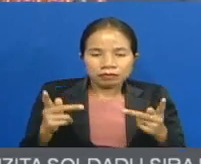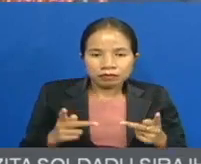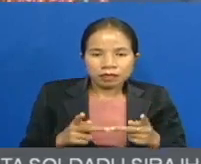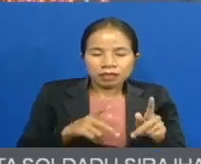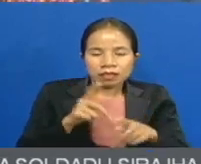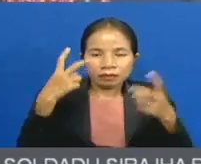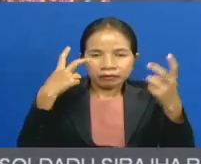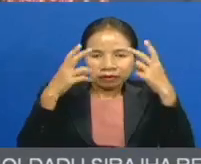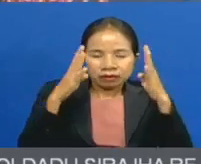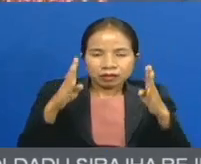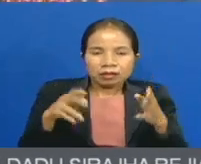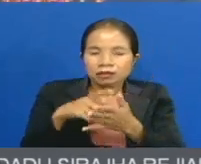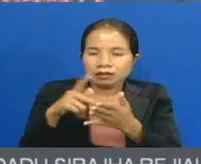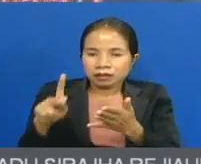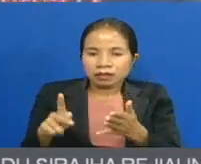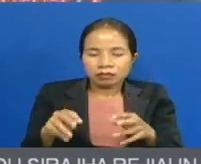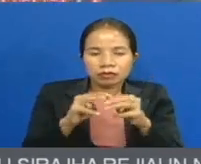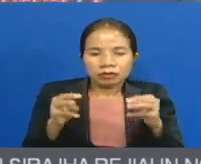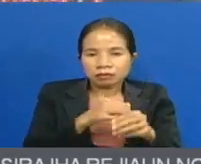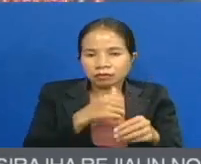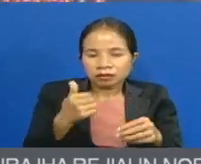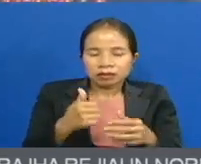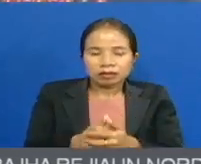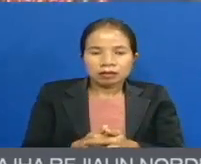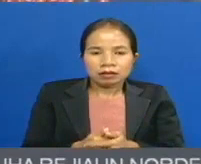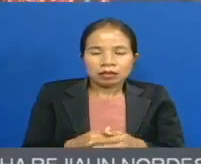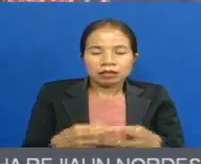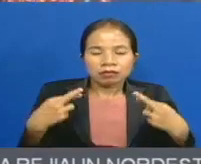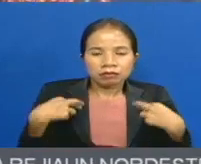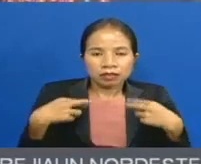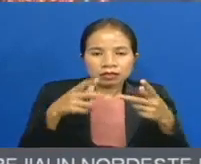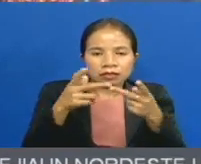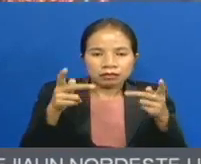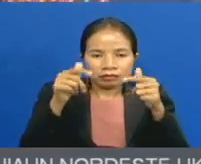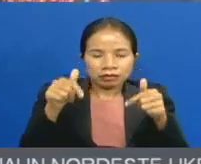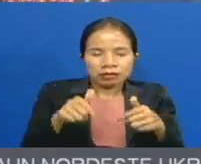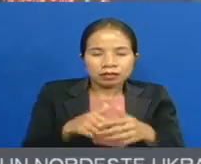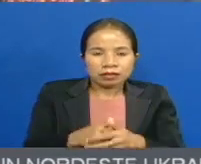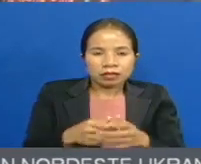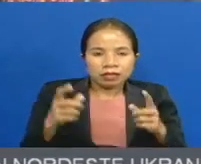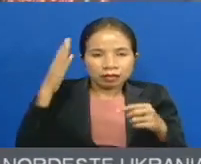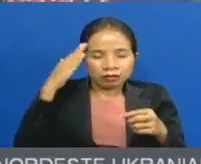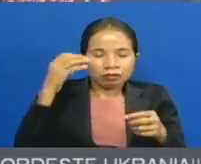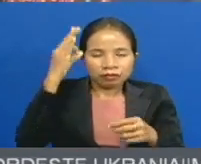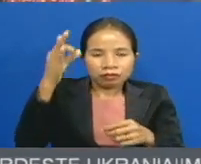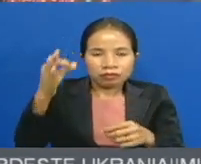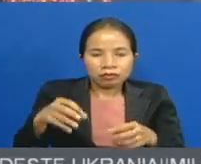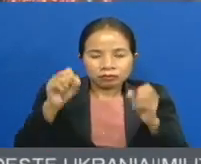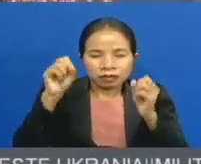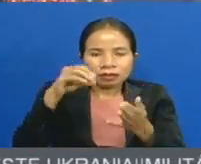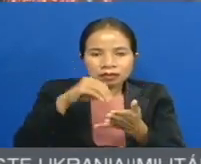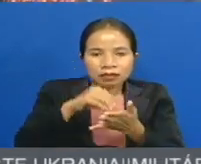ka rumah mai si município sele como se na San Silmo pela descansa neti que na ba depois ta noi ba o futuro né e ta bele tau ya tambe